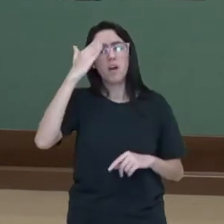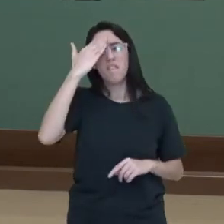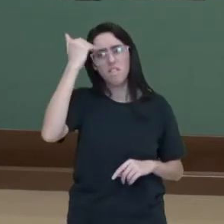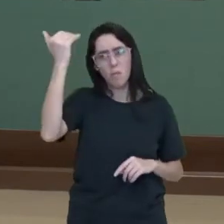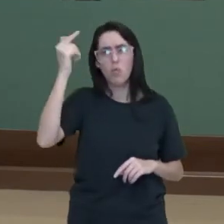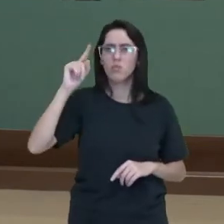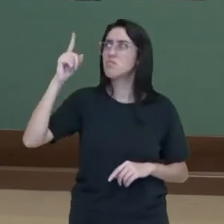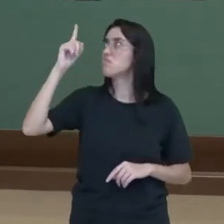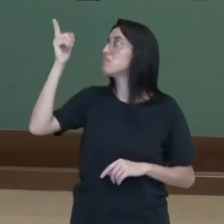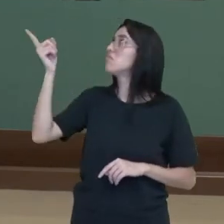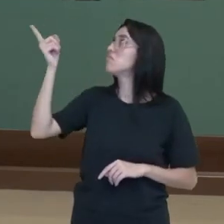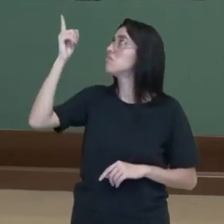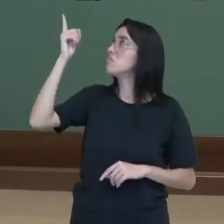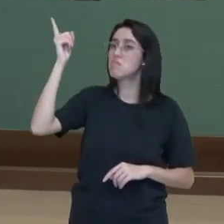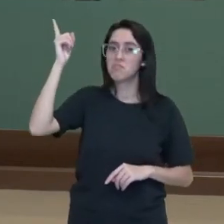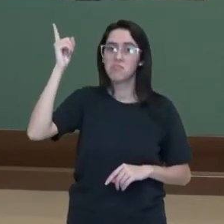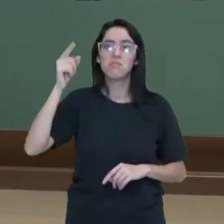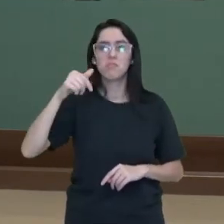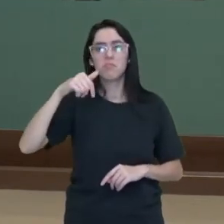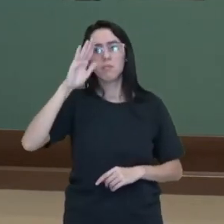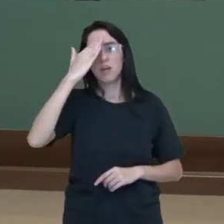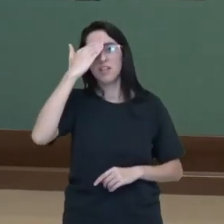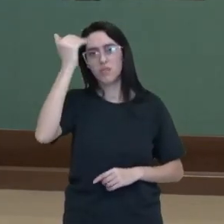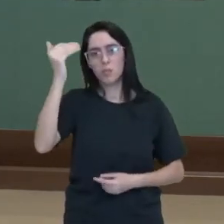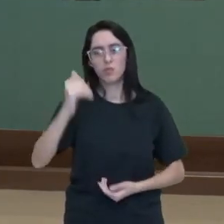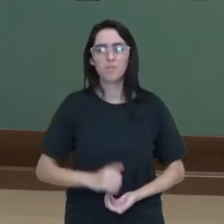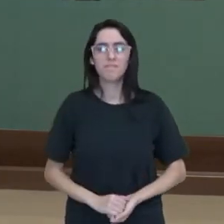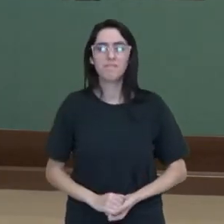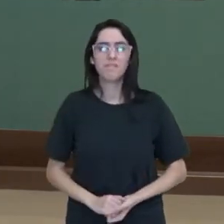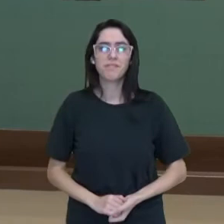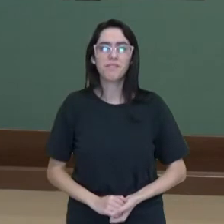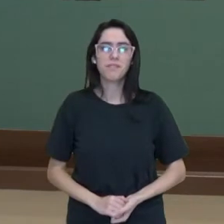ou os que a gente conversou mais, estão aqui.